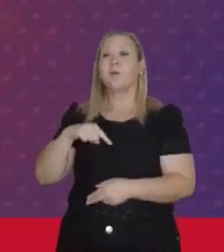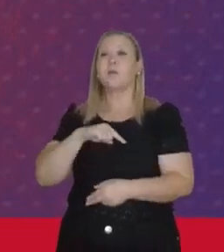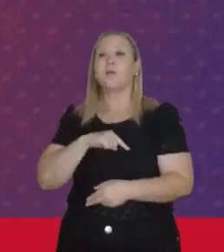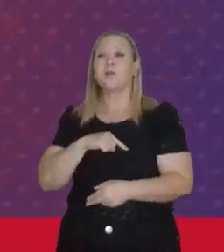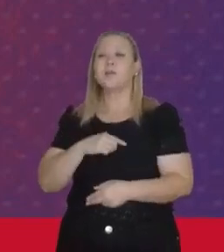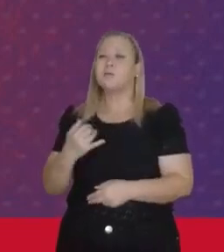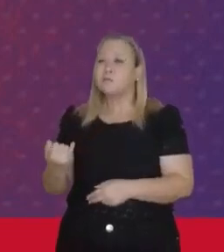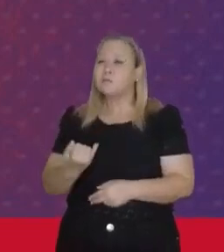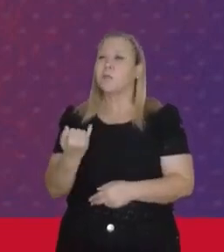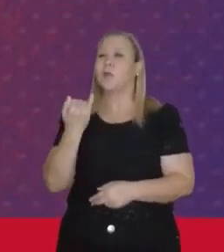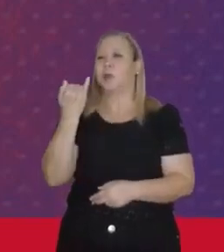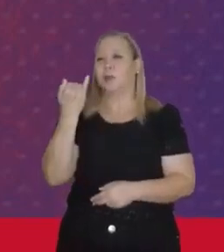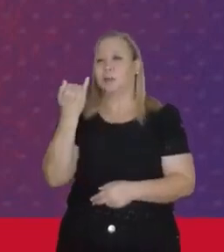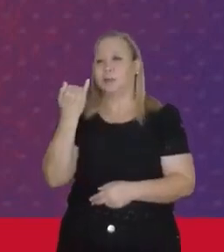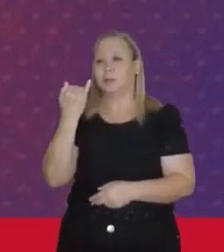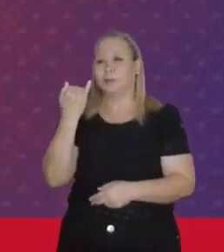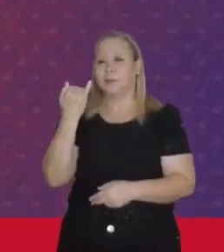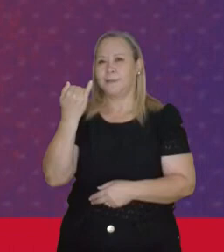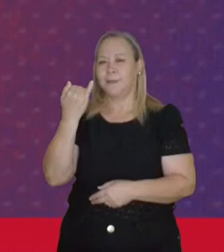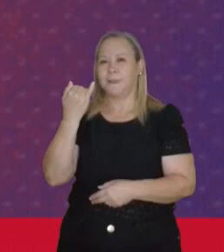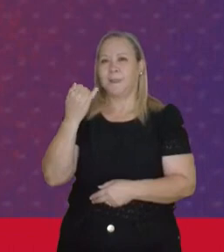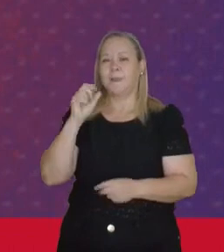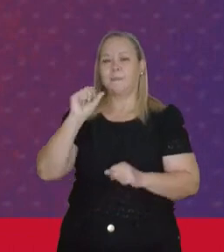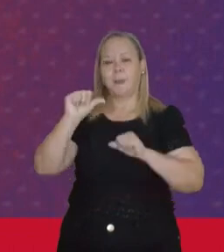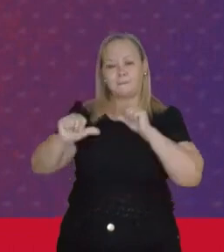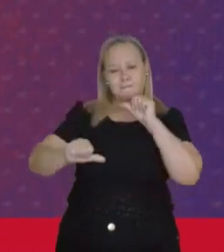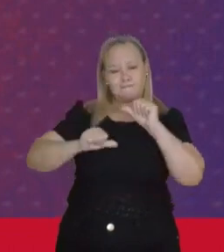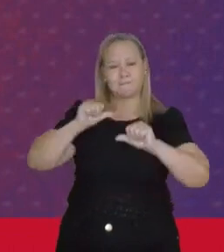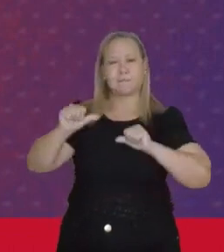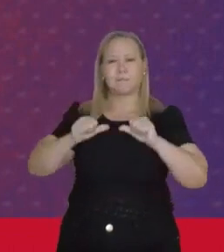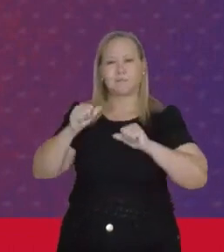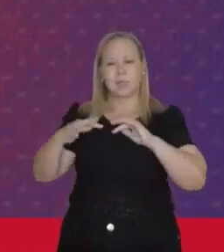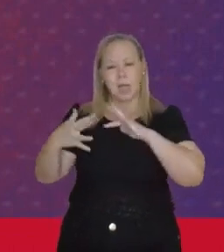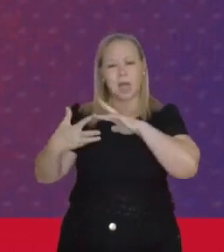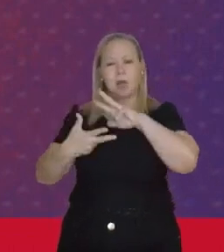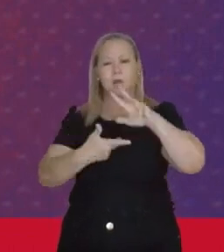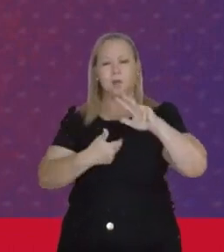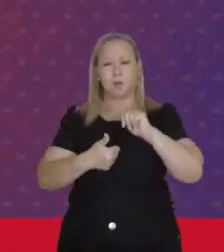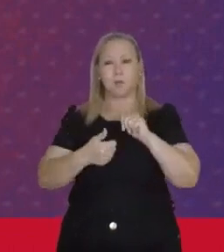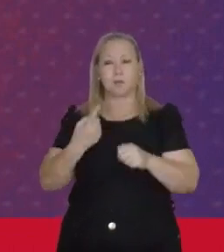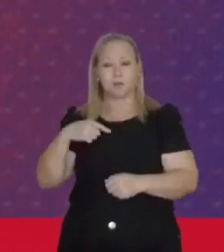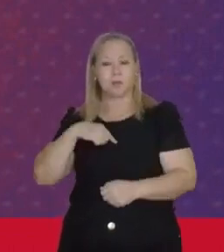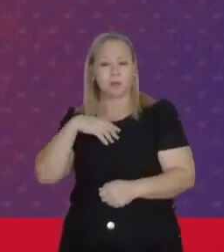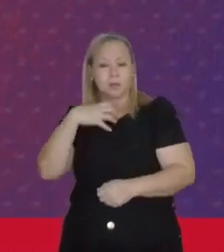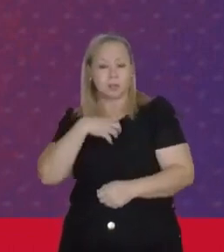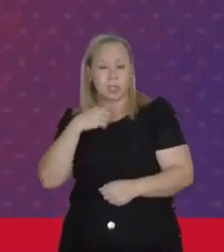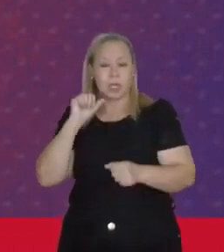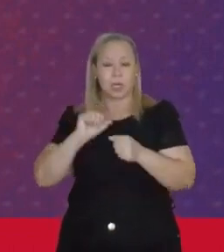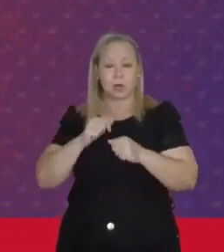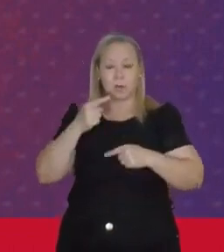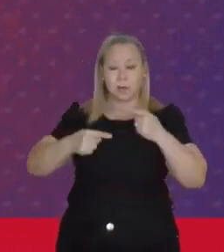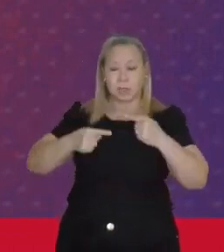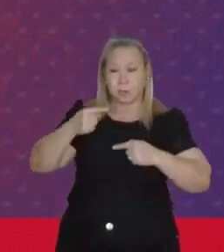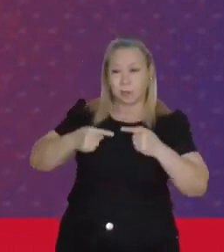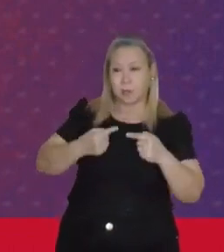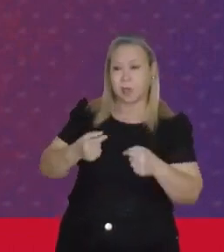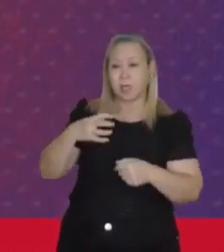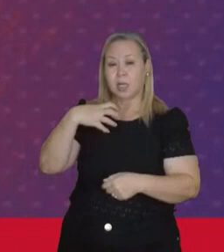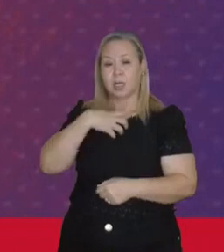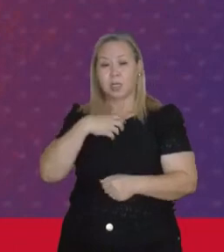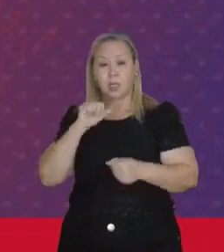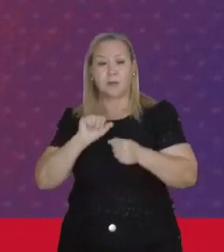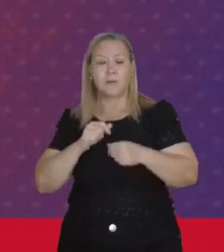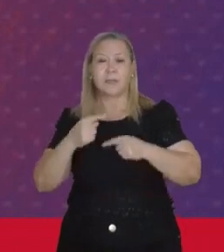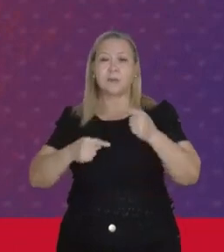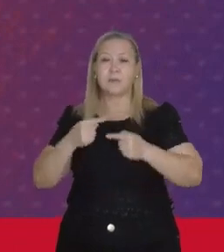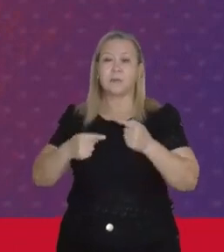somos importantes, né, para mudar o mundo, né, com a nossa forma de fazer política, com o nosso jeito de fazer